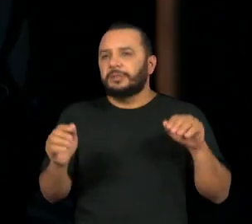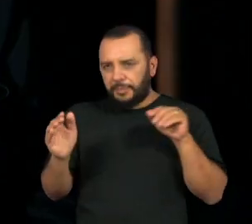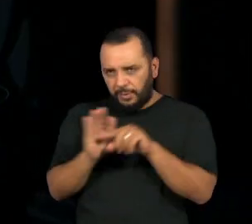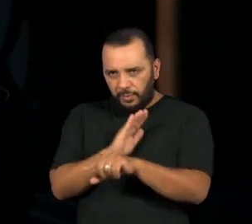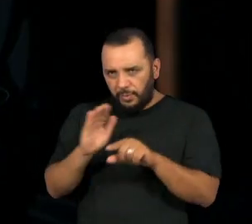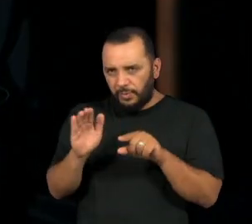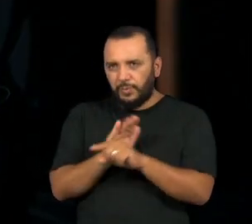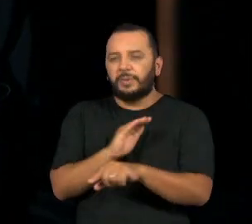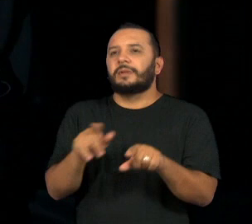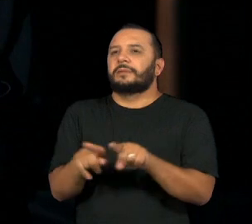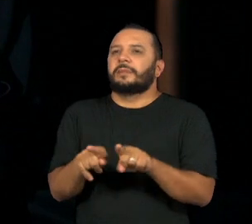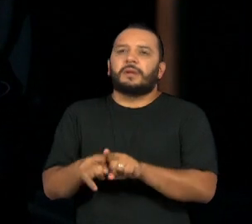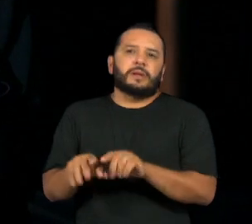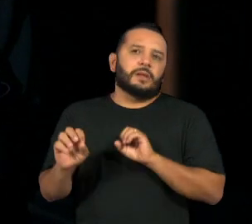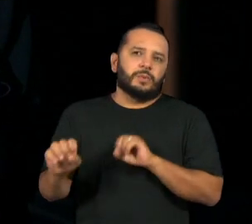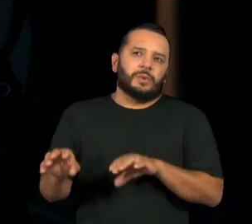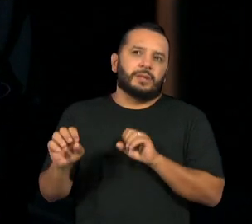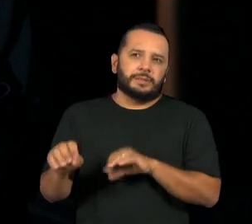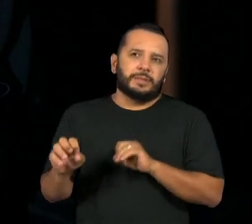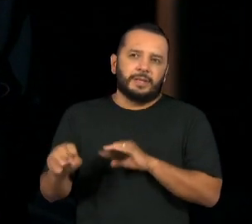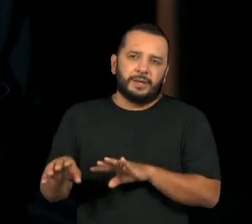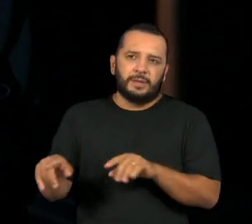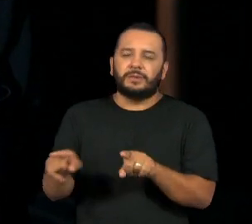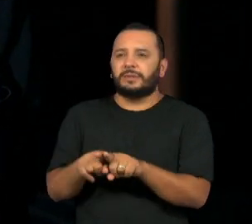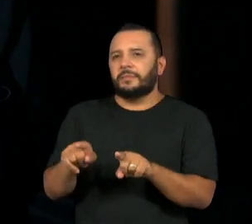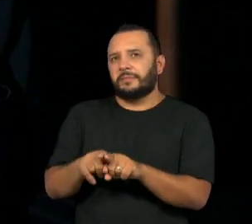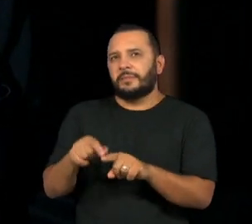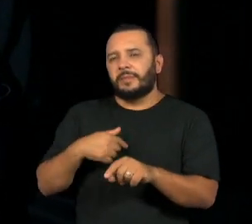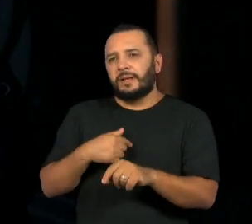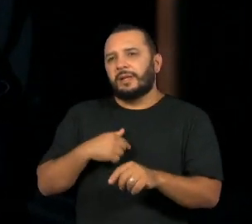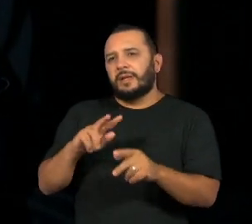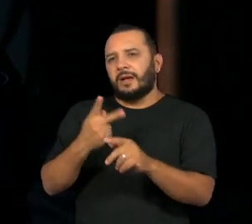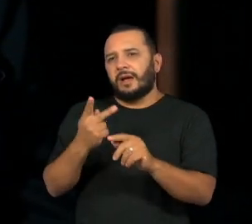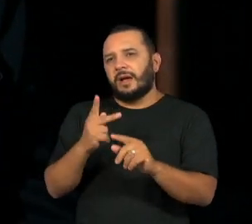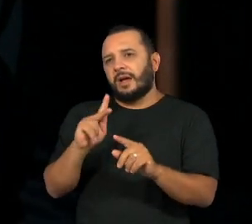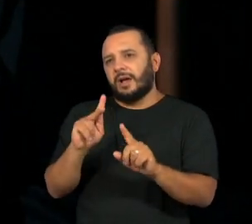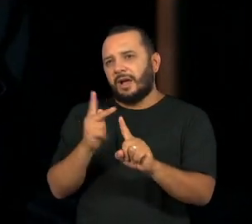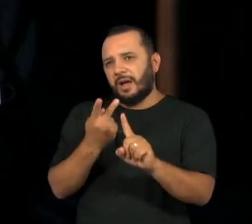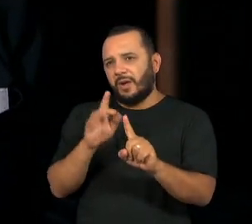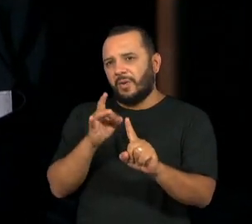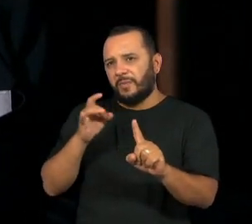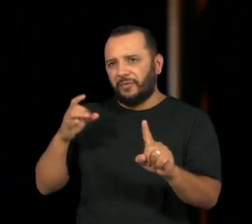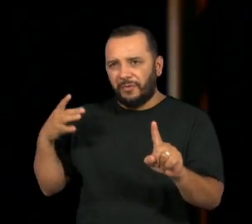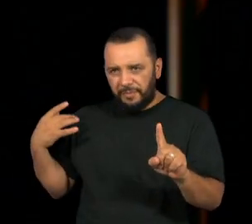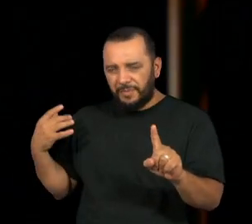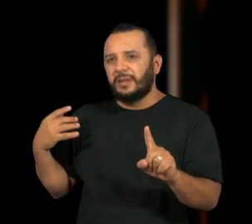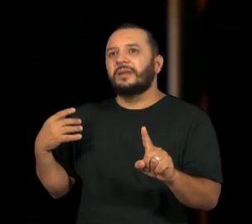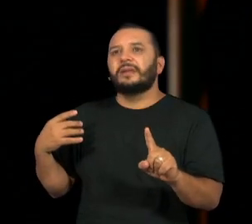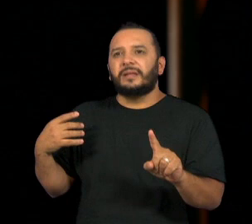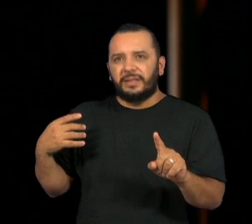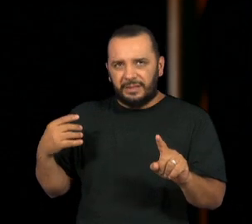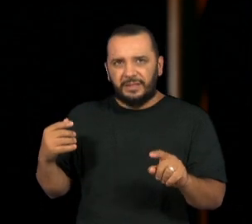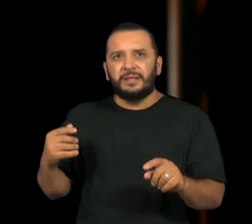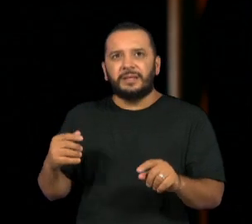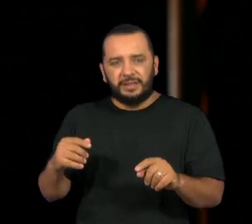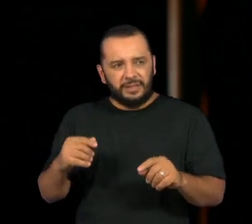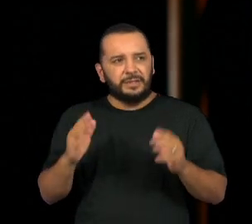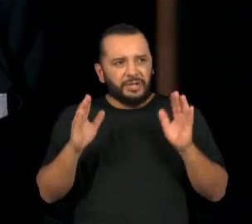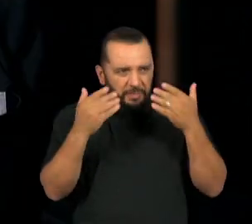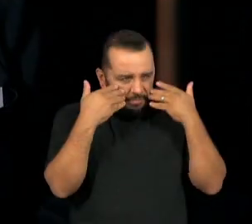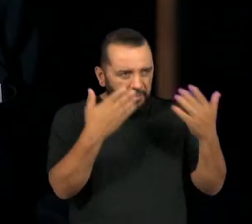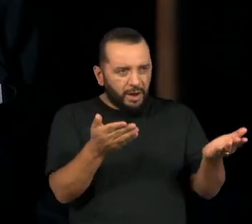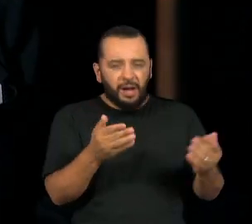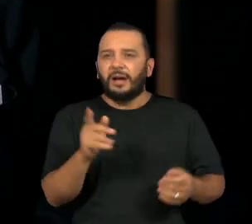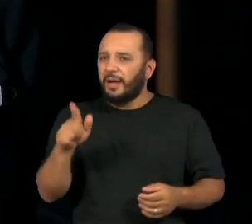de educação, da homofobia, do machismo. Disso ficar revelado, né? Isso é